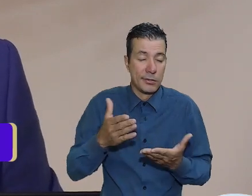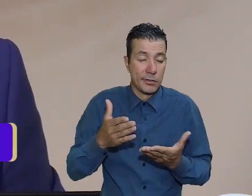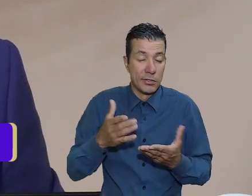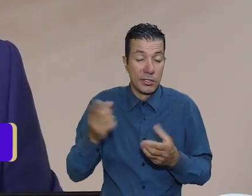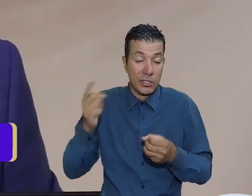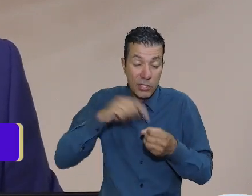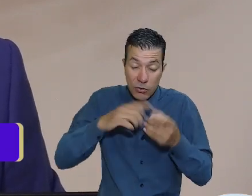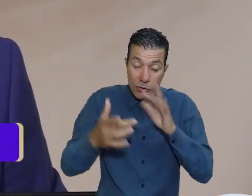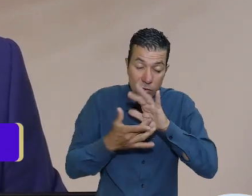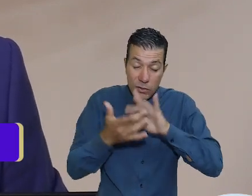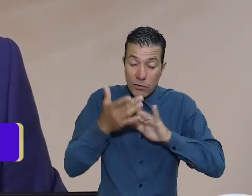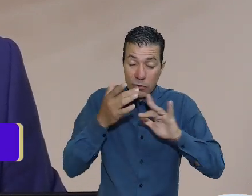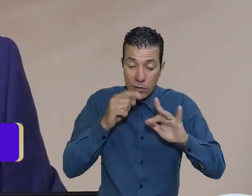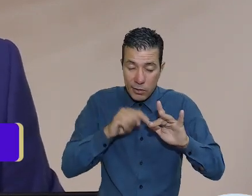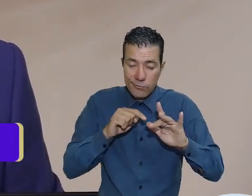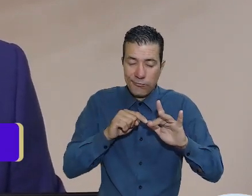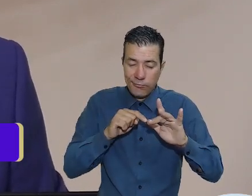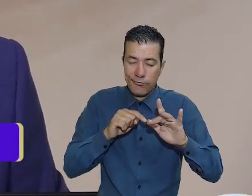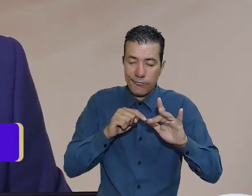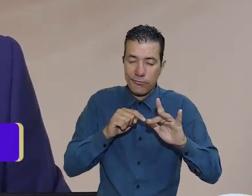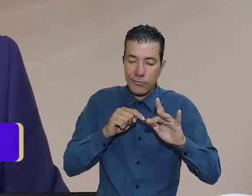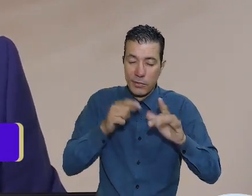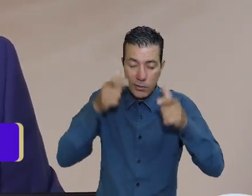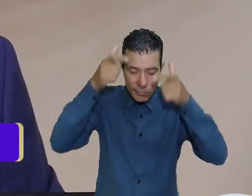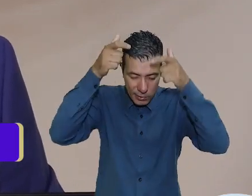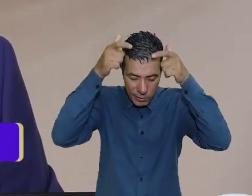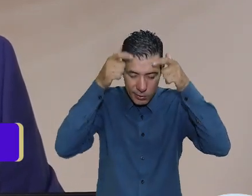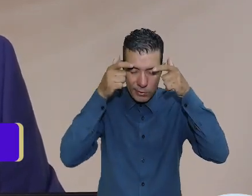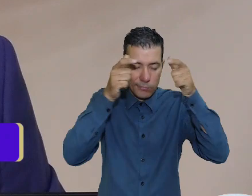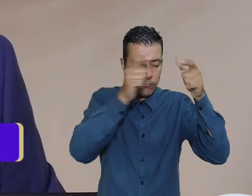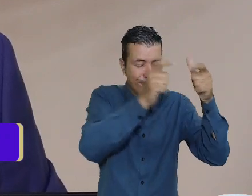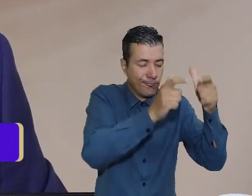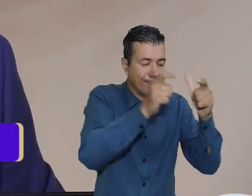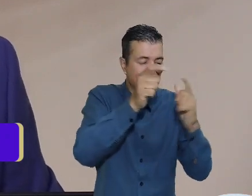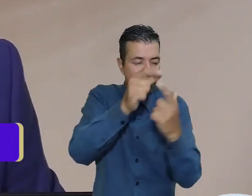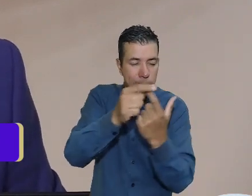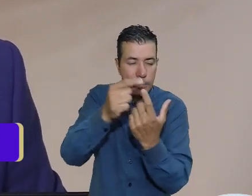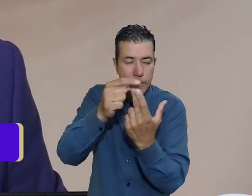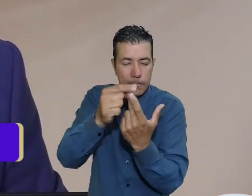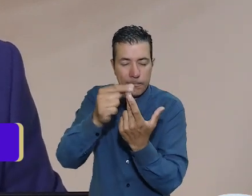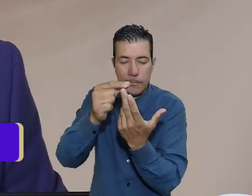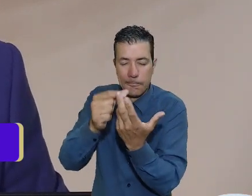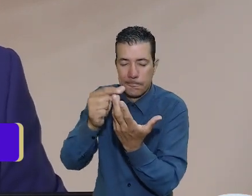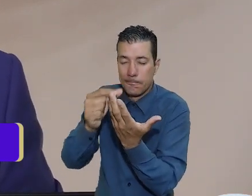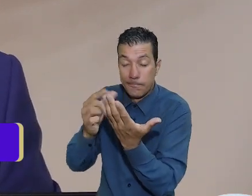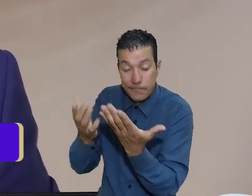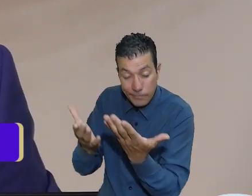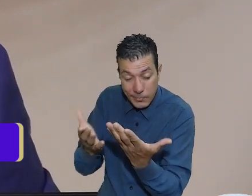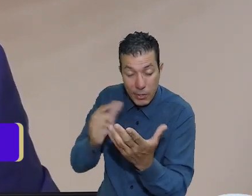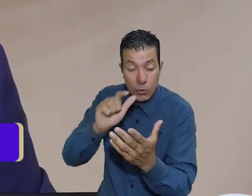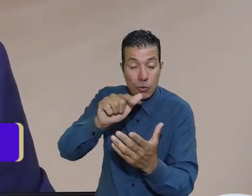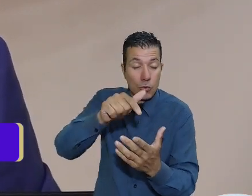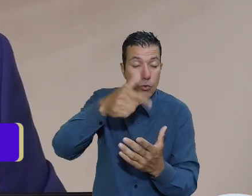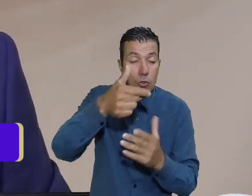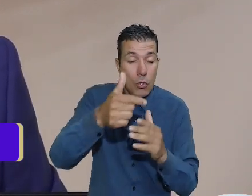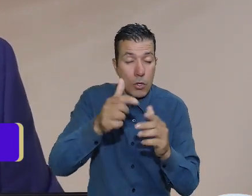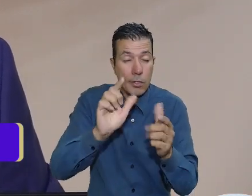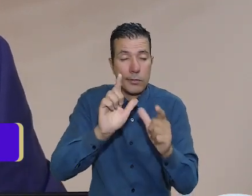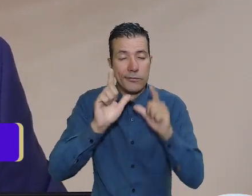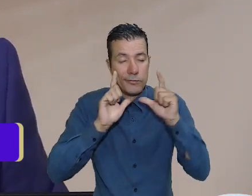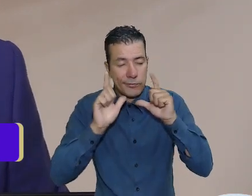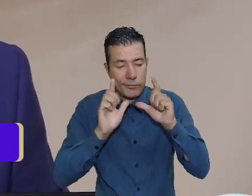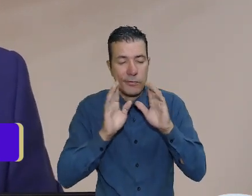verdade que Jesus, ele virá e ele tem o galardão para cada um segundo as suas obras. mas eu sei que do outro lado dessa transmissão, existe um